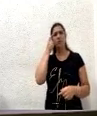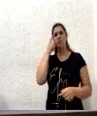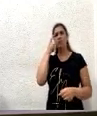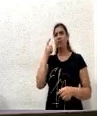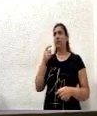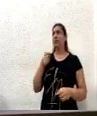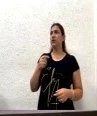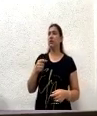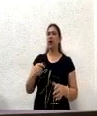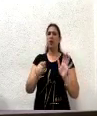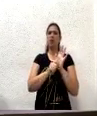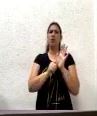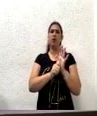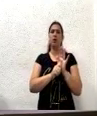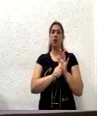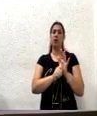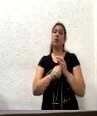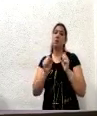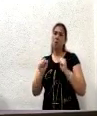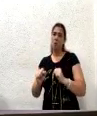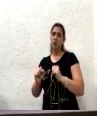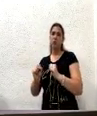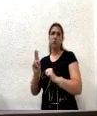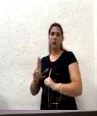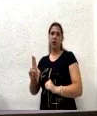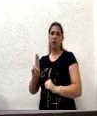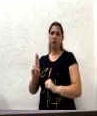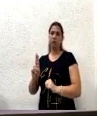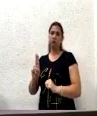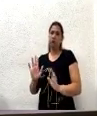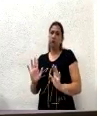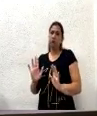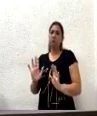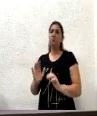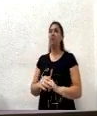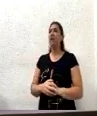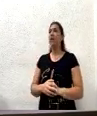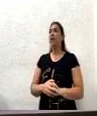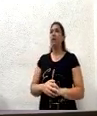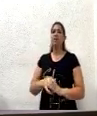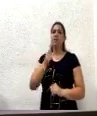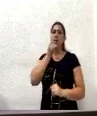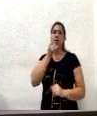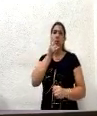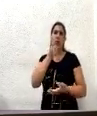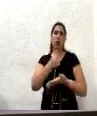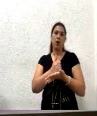drogas ilícitas, das drogas que são lícitas, como cigarro, remedicação, enfim.